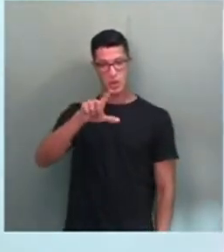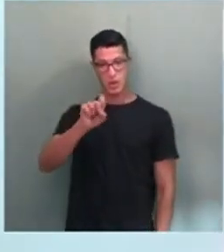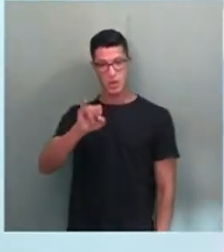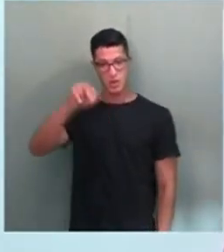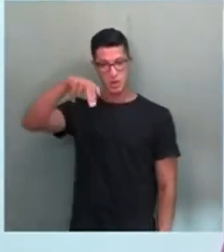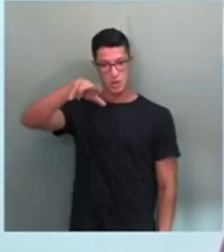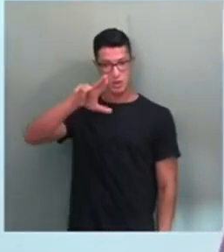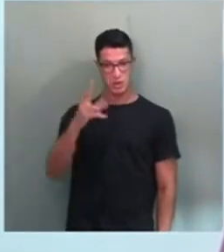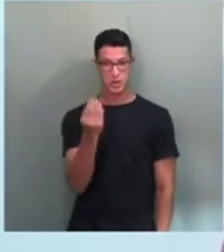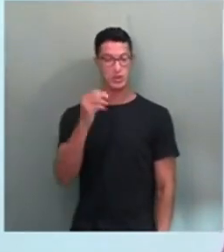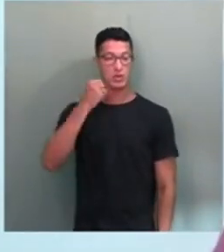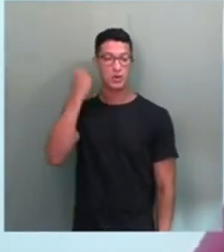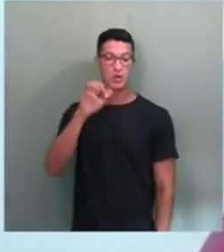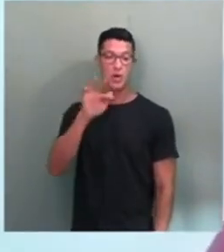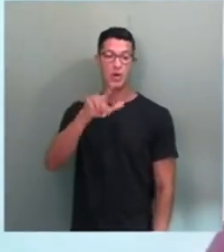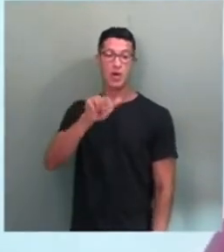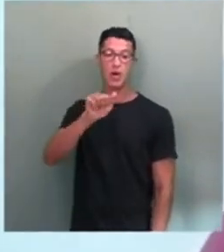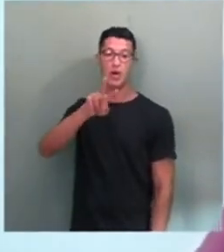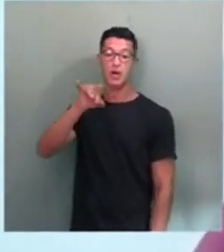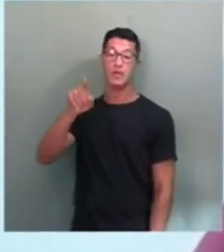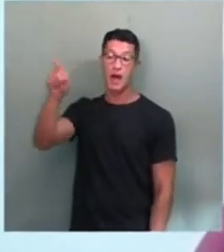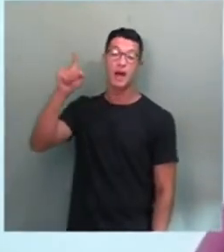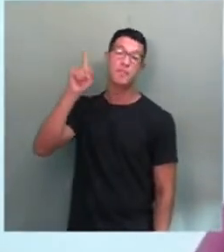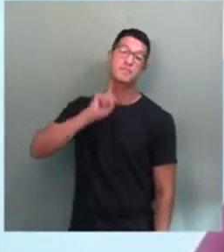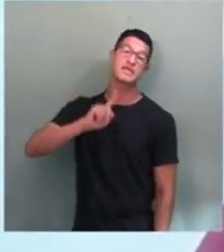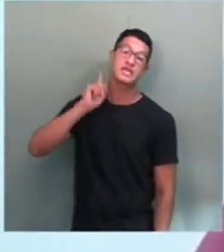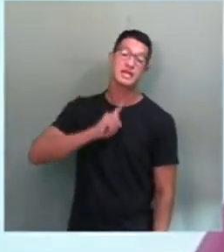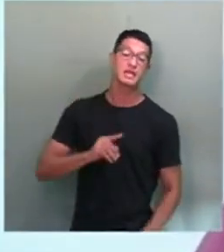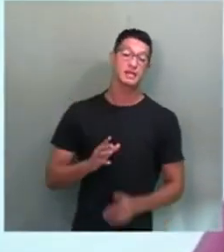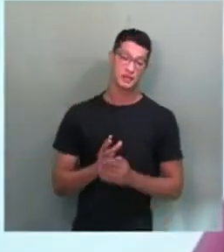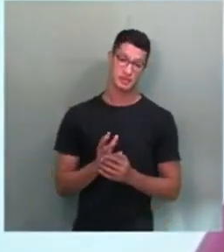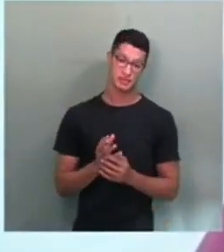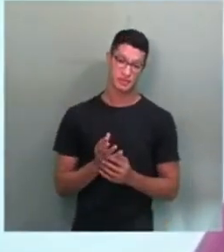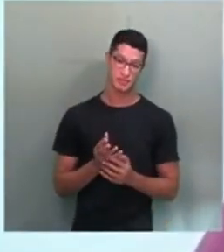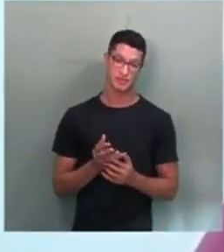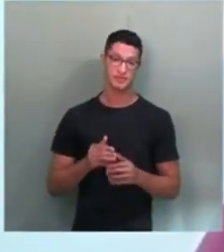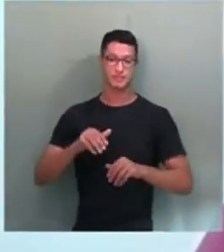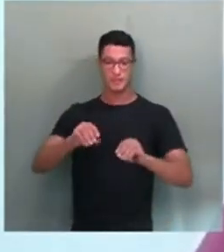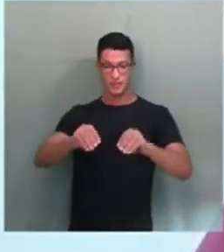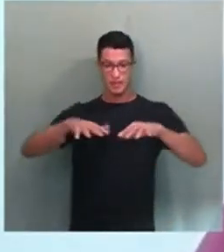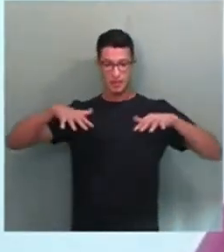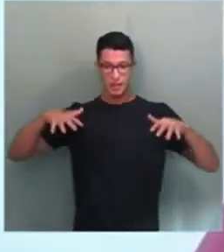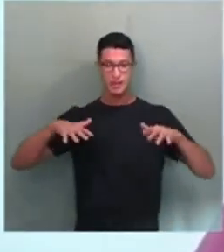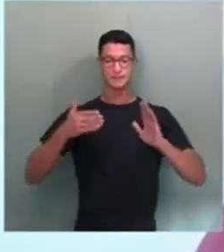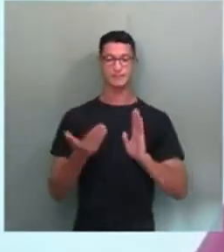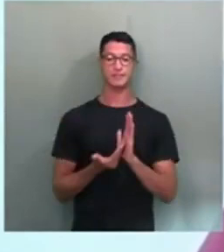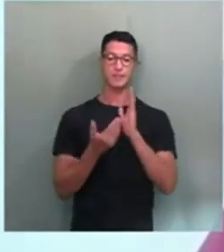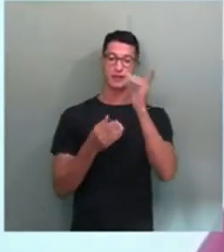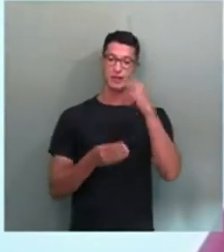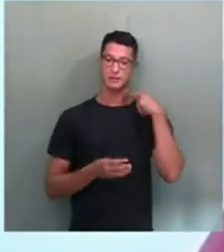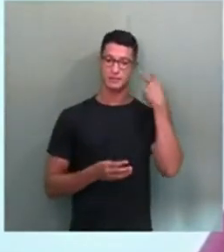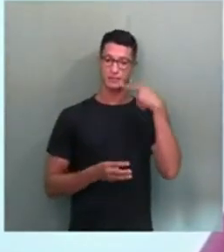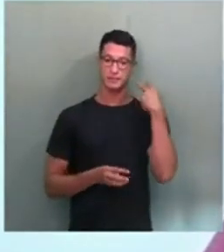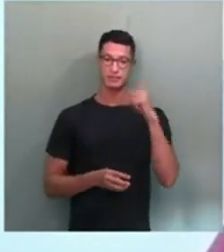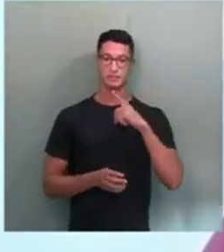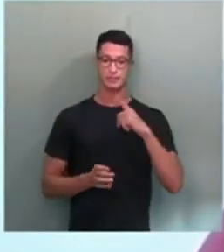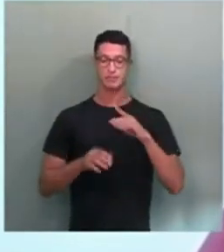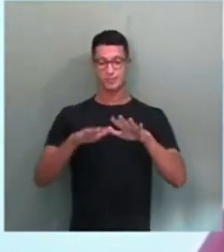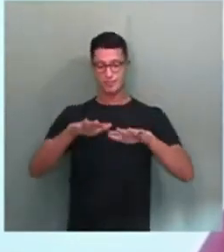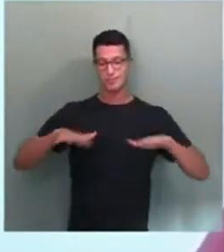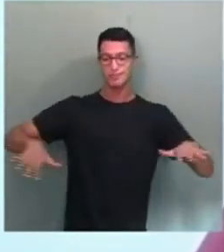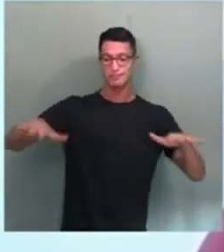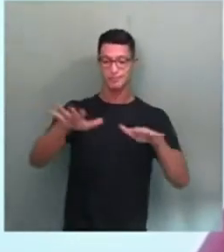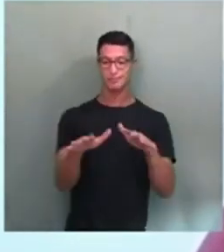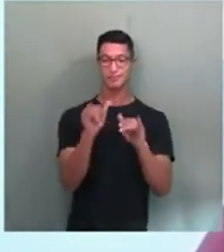o senador Flávio Arnes, na sua Minas Gerais, senador Carlos Viana, as assembleias e as câmaras de vereadores têm um espaço